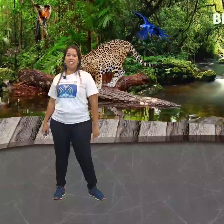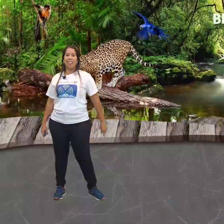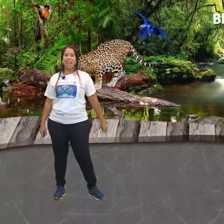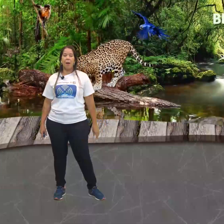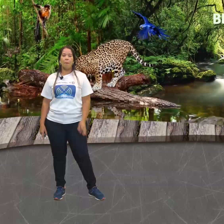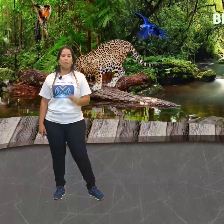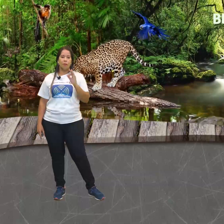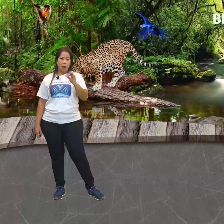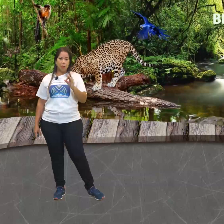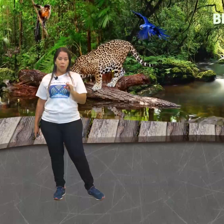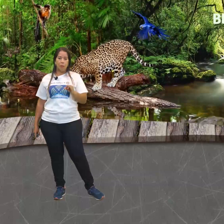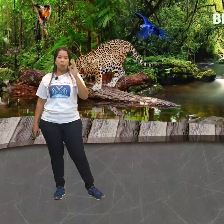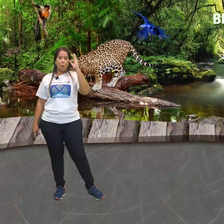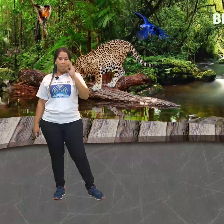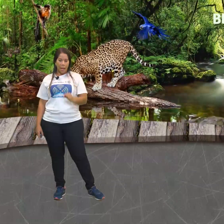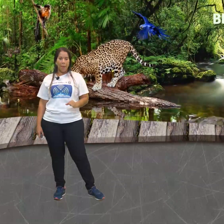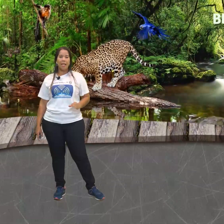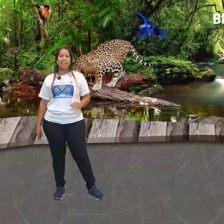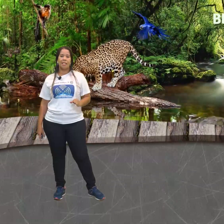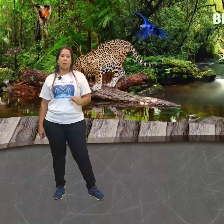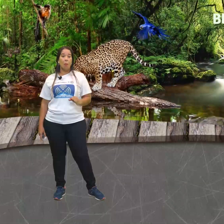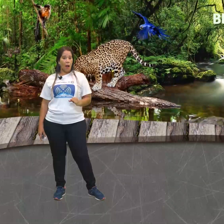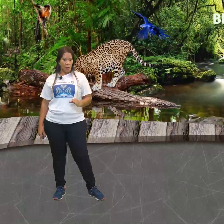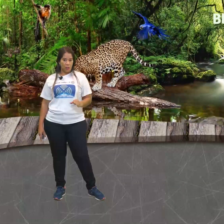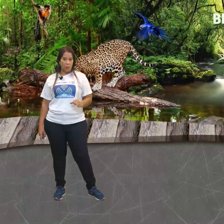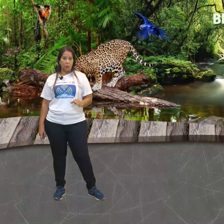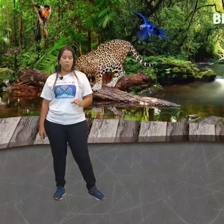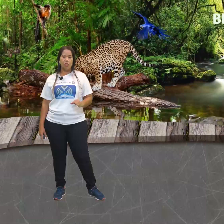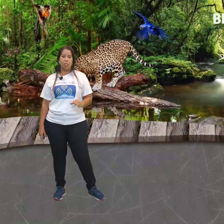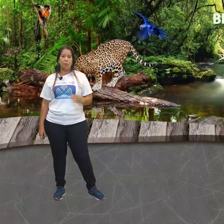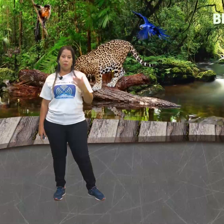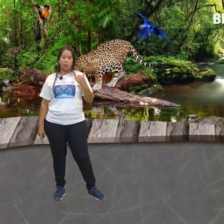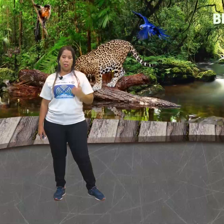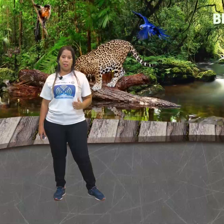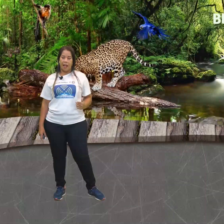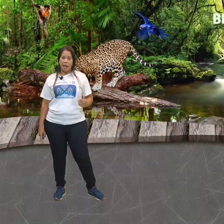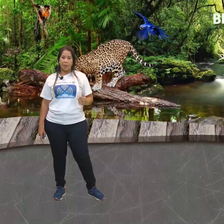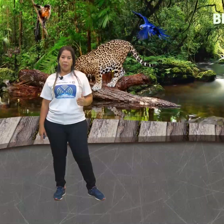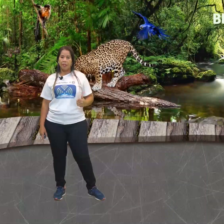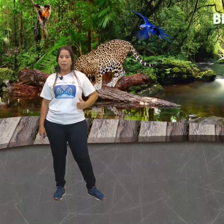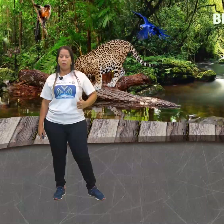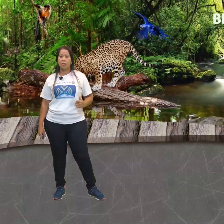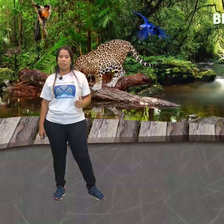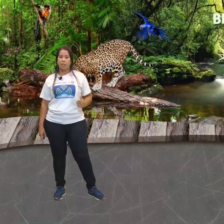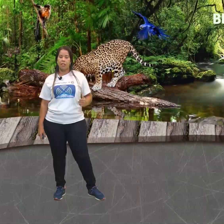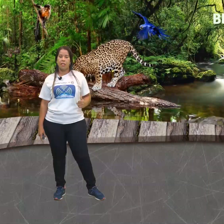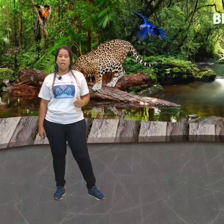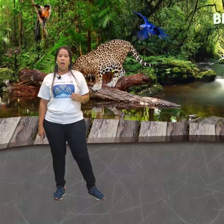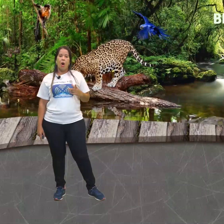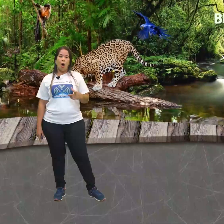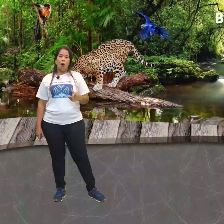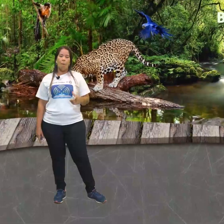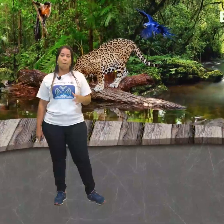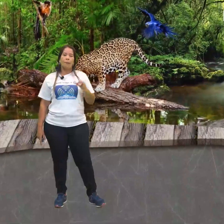Fala, galera! Vamos para mais uma aula de biologia. Professora Tabita aqui com